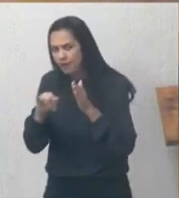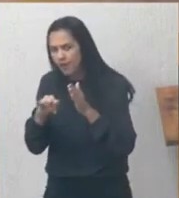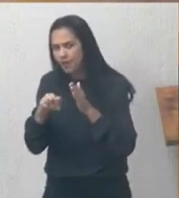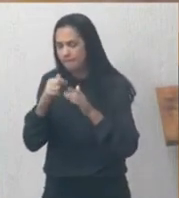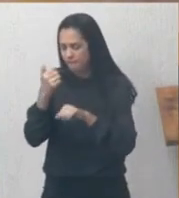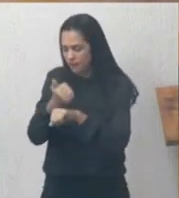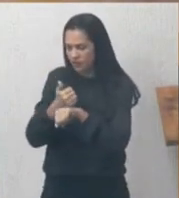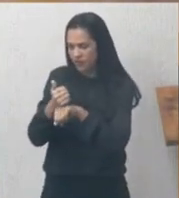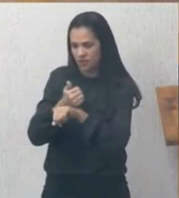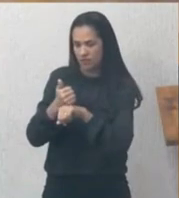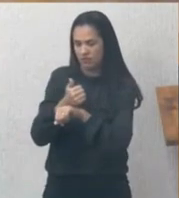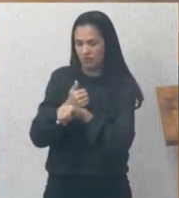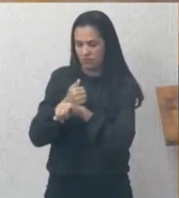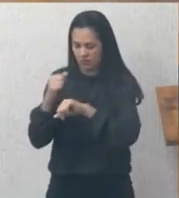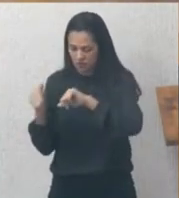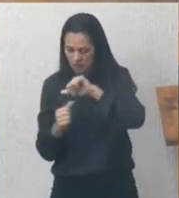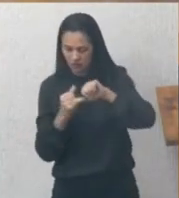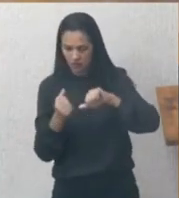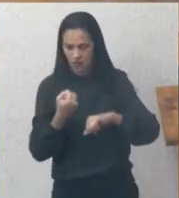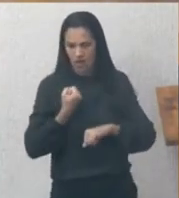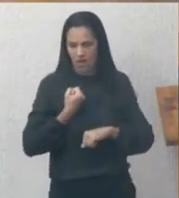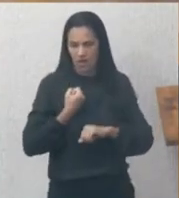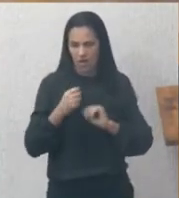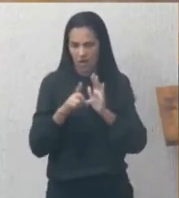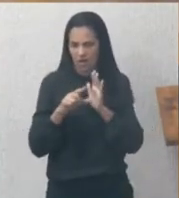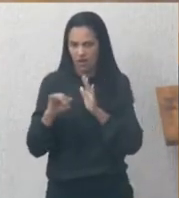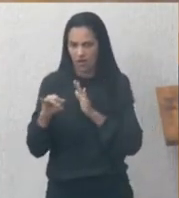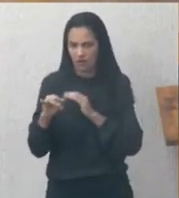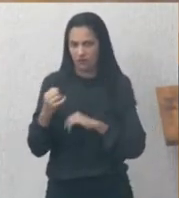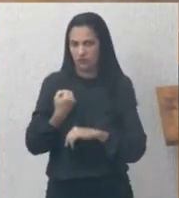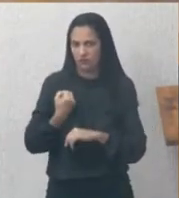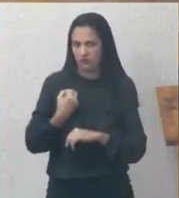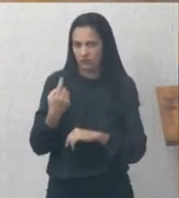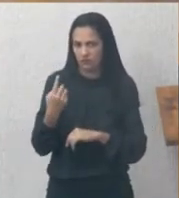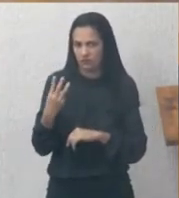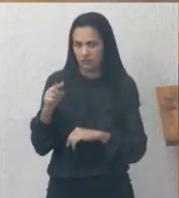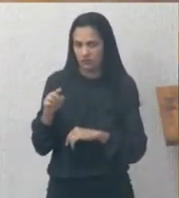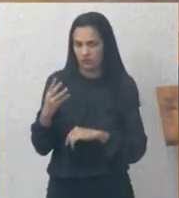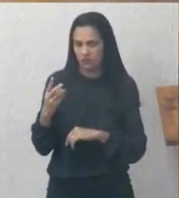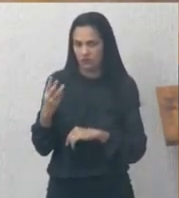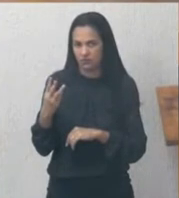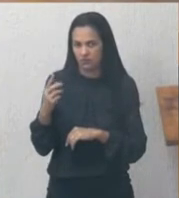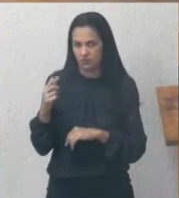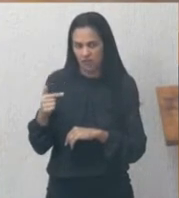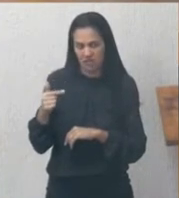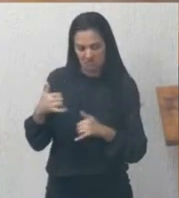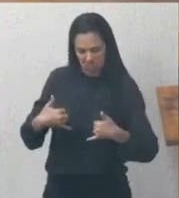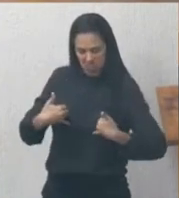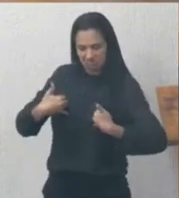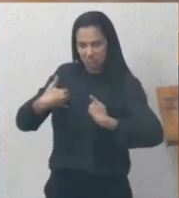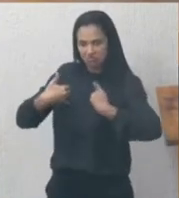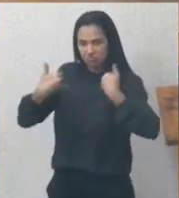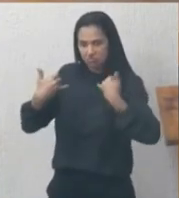o qual transformou a lei 3432 b217 isso é de extremo orgulho para mim como profissional